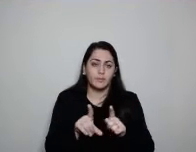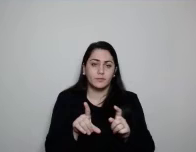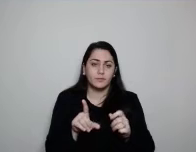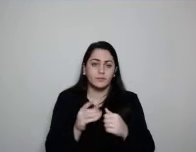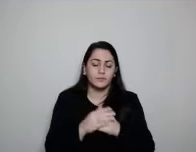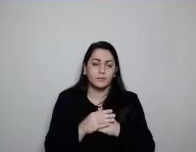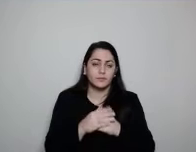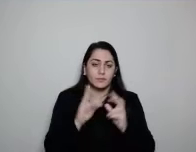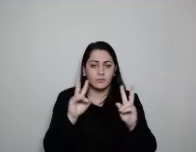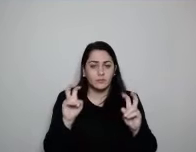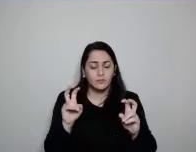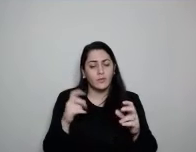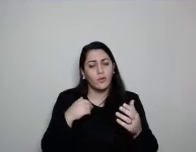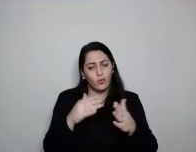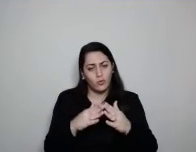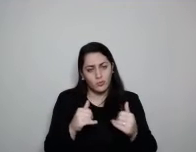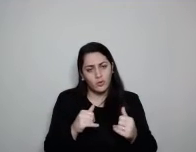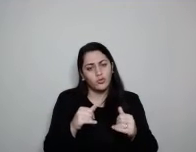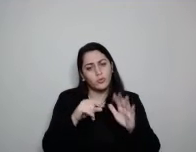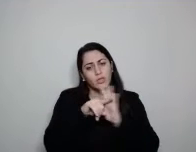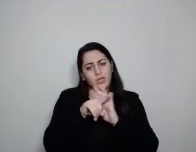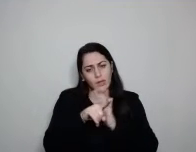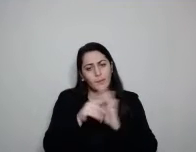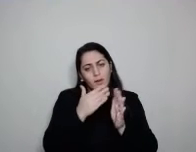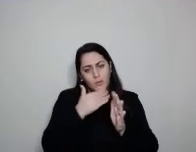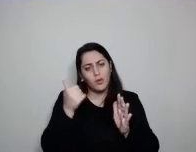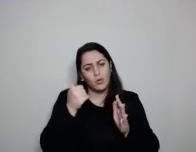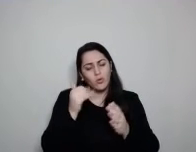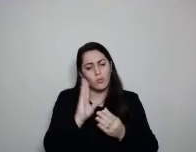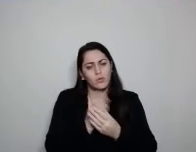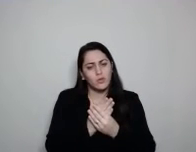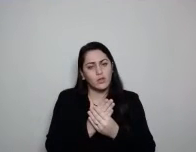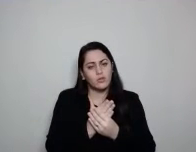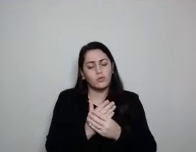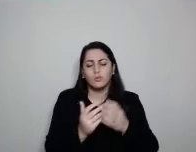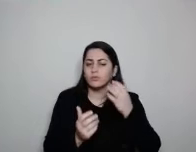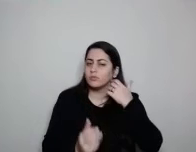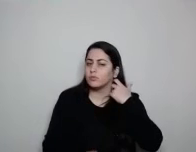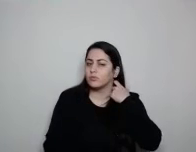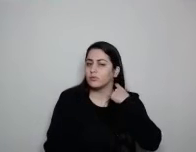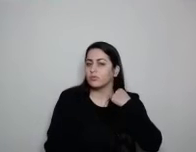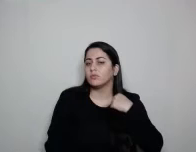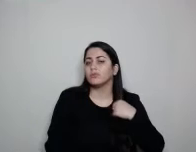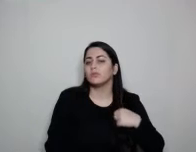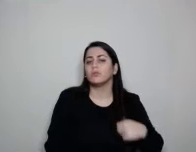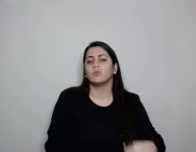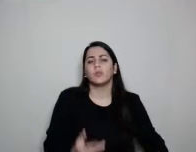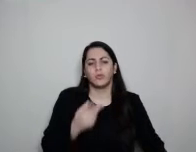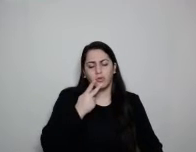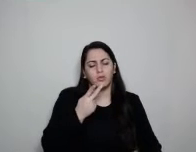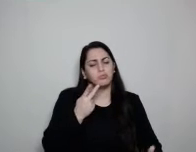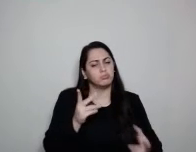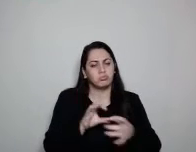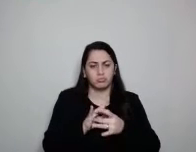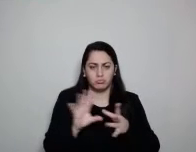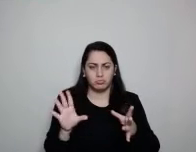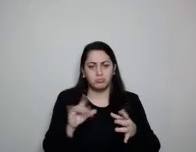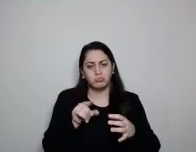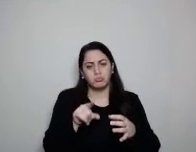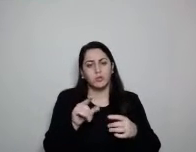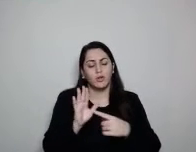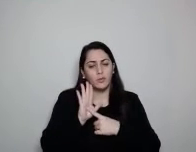eu vou pedir vista para examinar o processo, senhor presidente. Eu queria também consignar que estarei aberto quando Vossa Excelência trouxer o voto